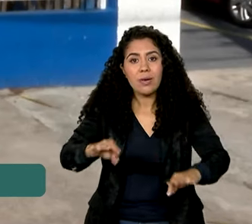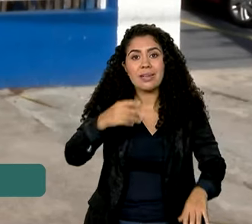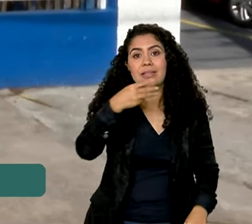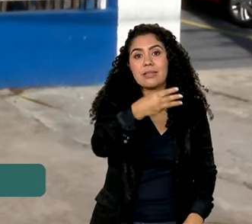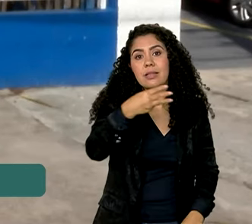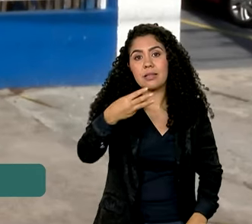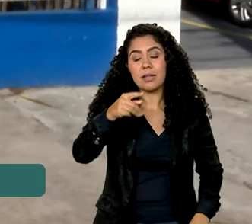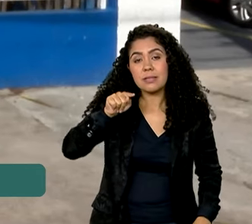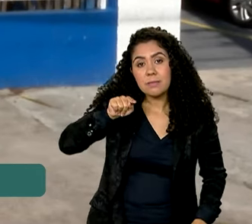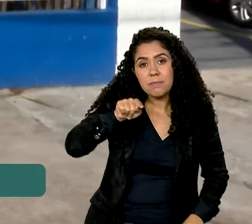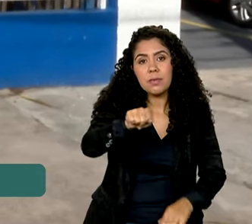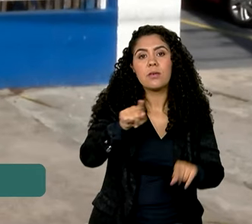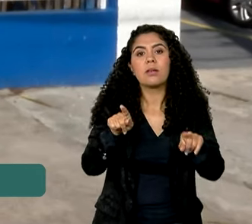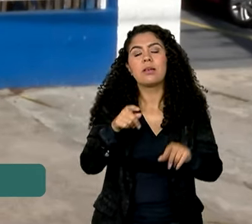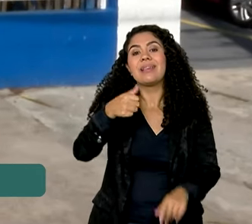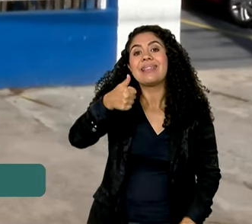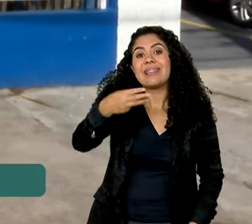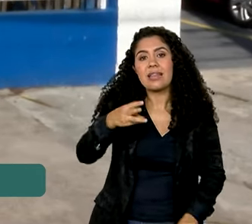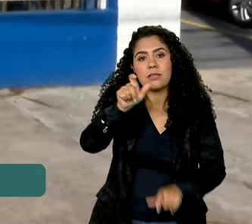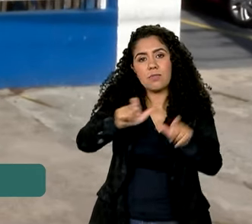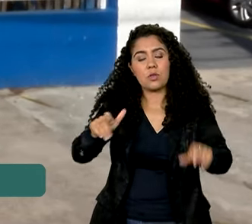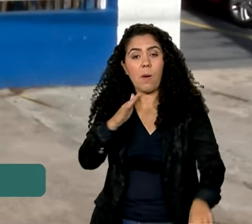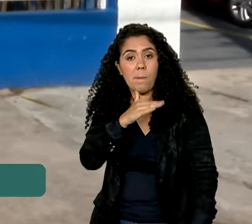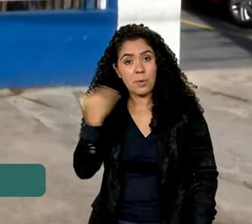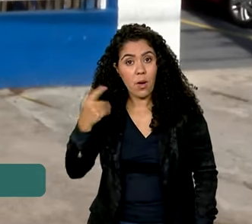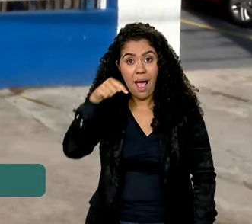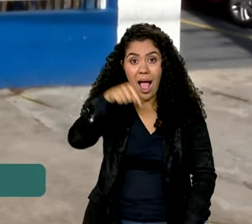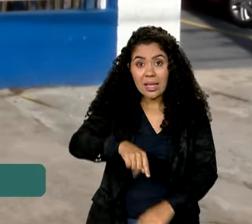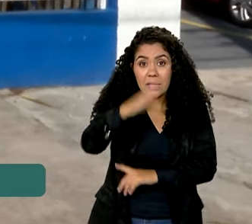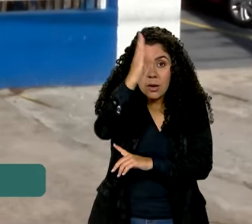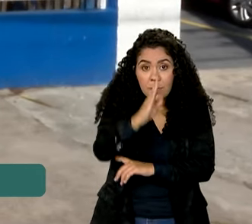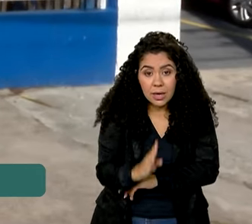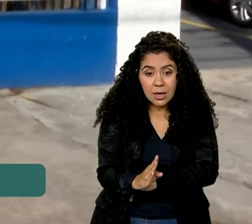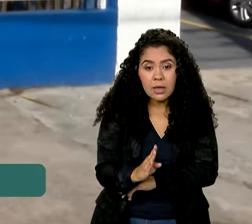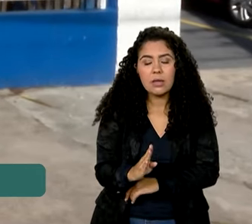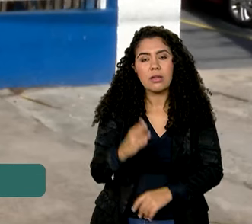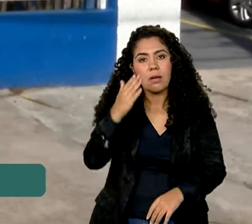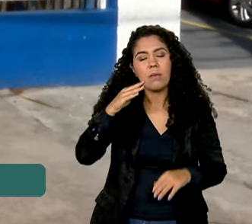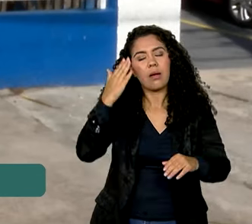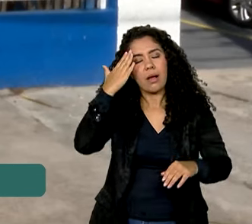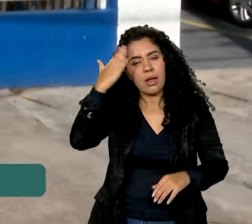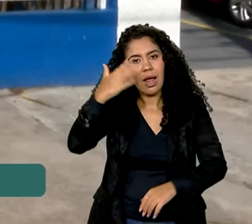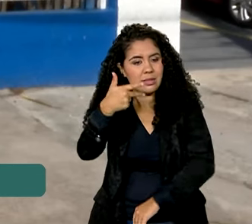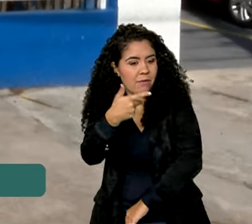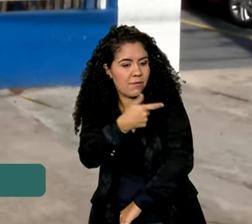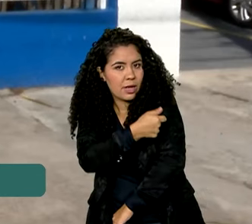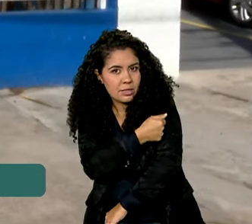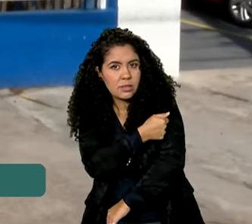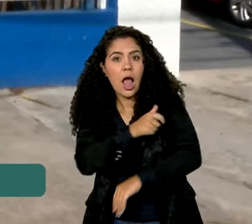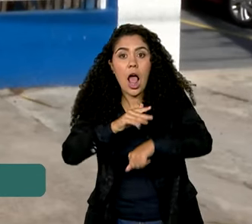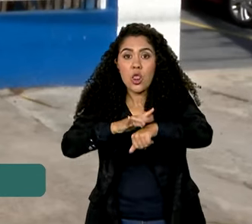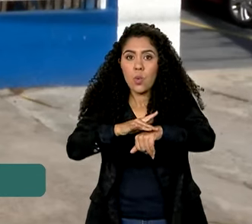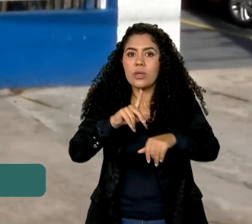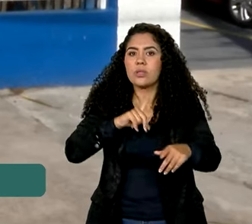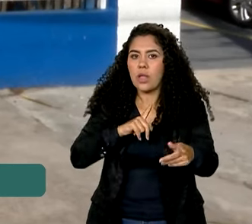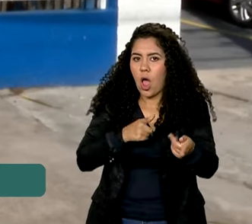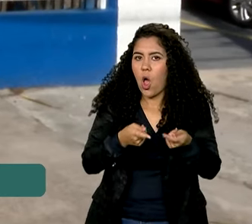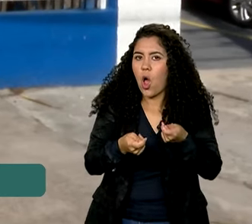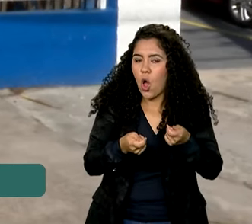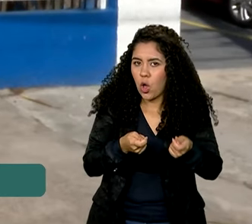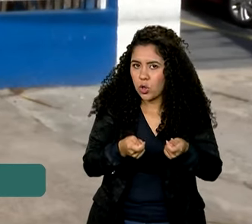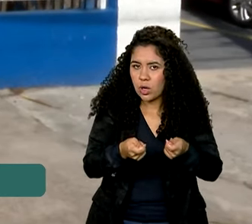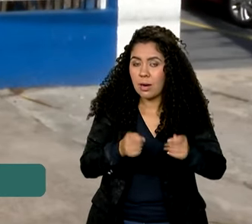casos e 13 mortes. Aqui no Brasil, graças à vacinação, a doença está sob controle. No